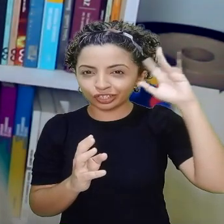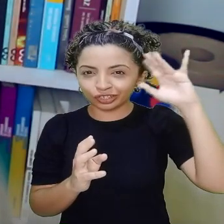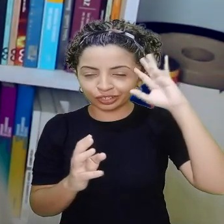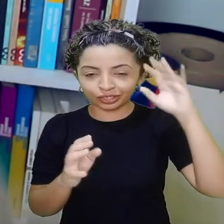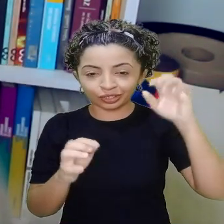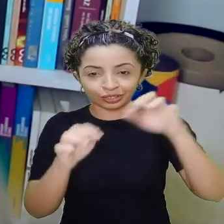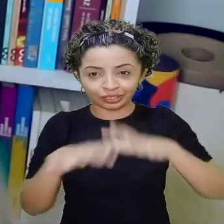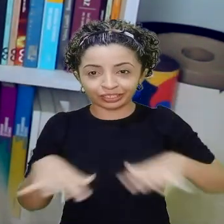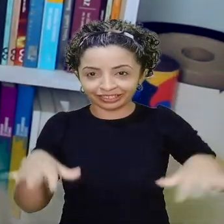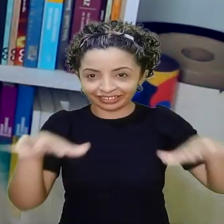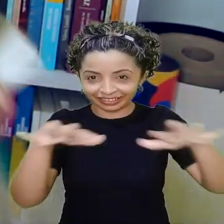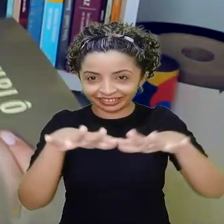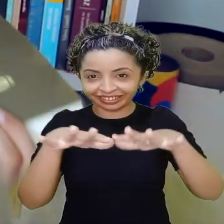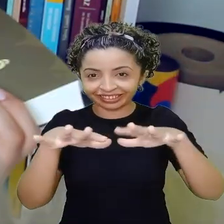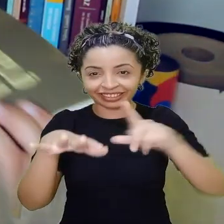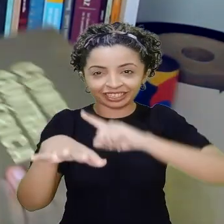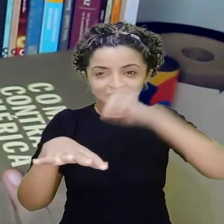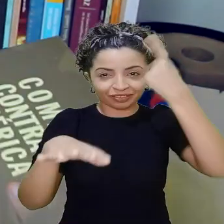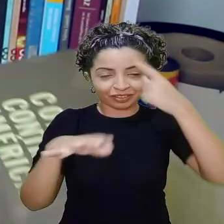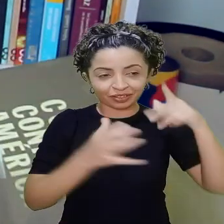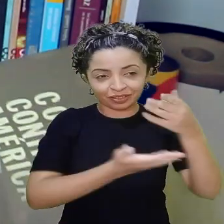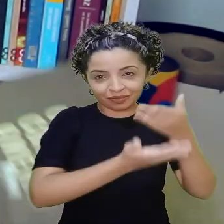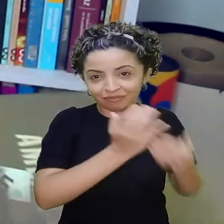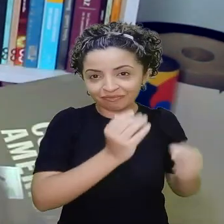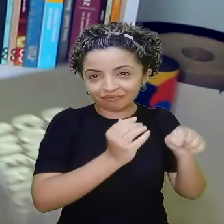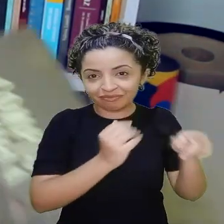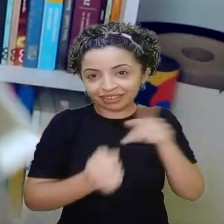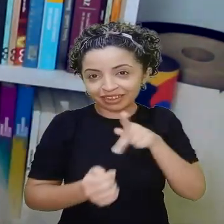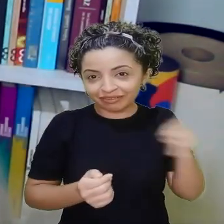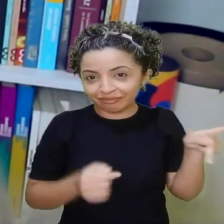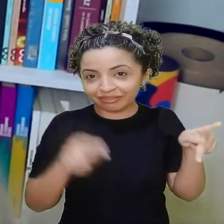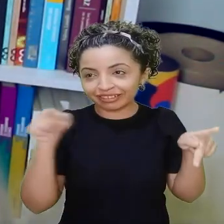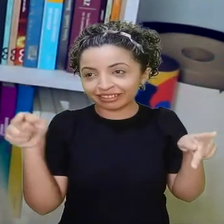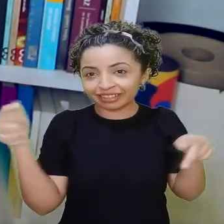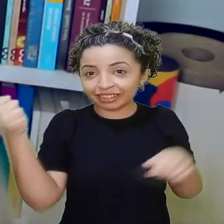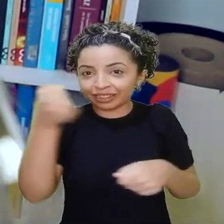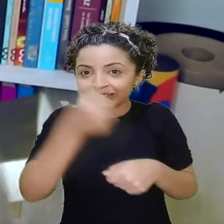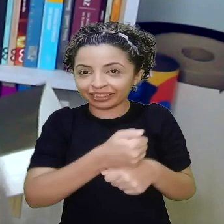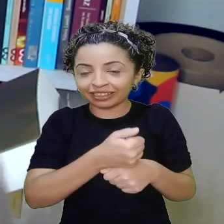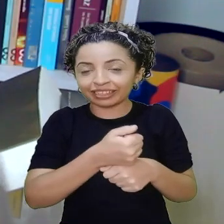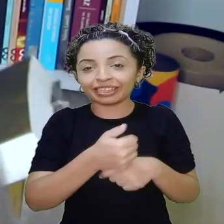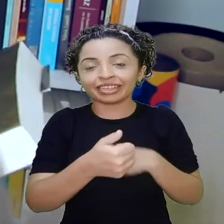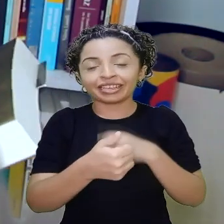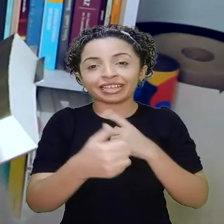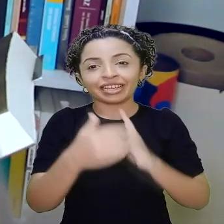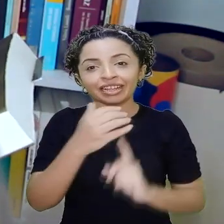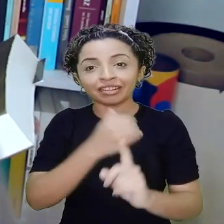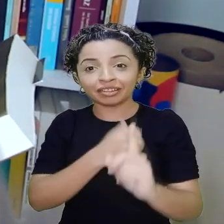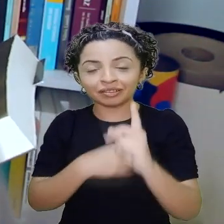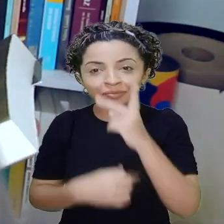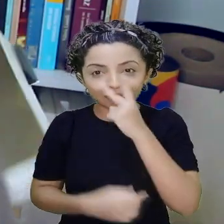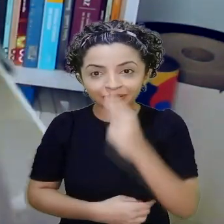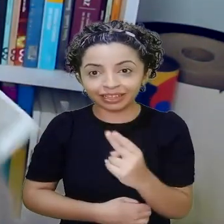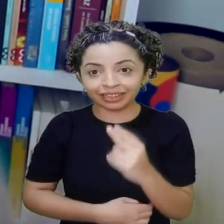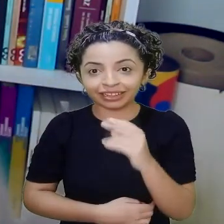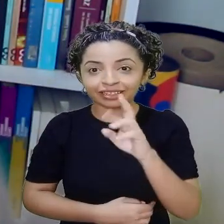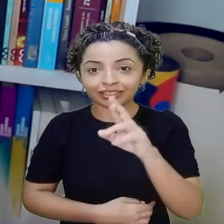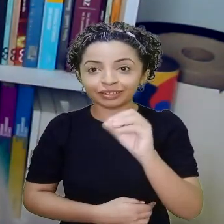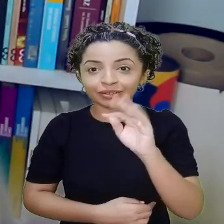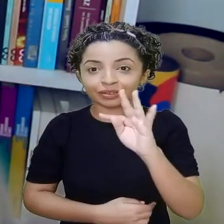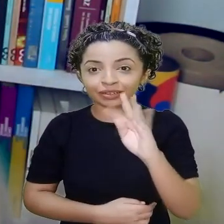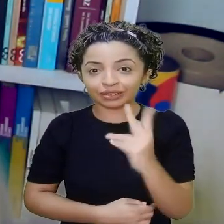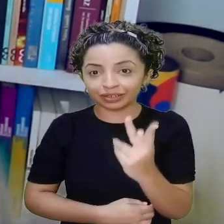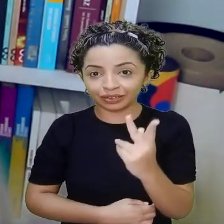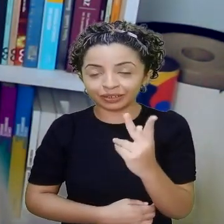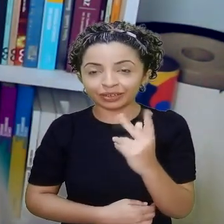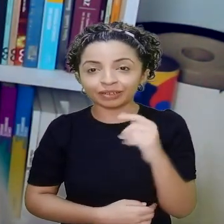Roth cria esse ambiente político em que o Roosevelt perde a eleição e o Lindbergh assume. E ele se coloca